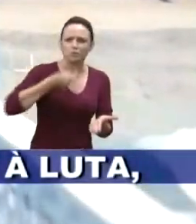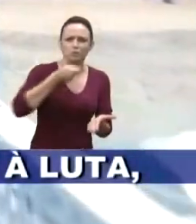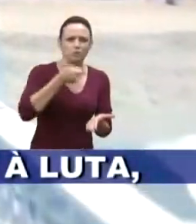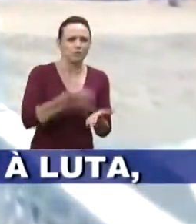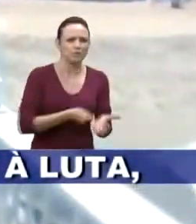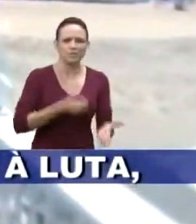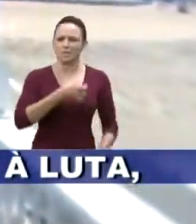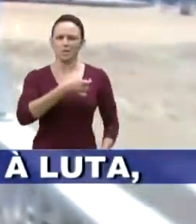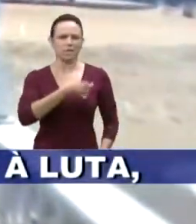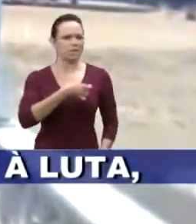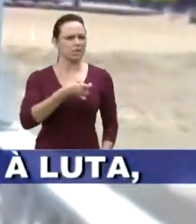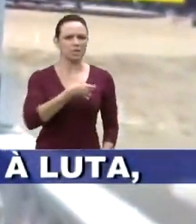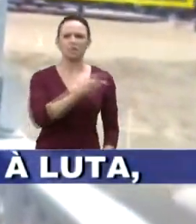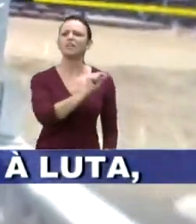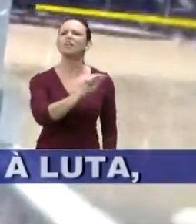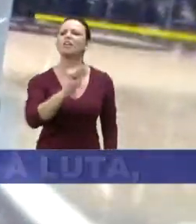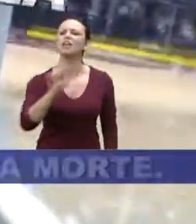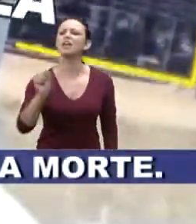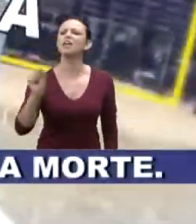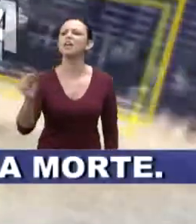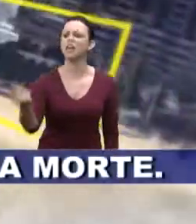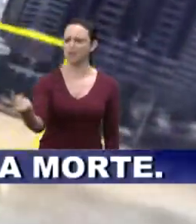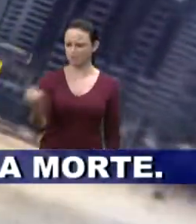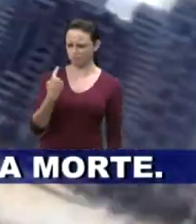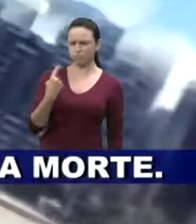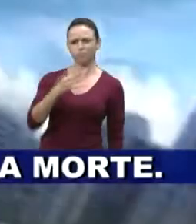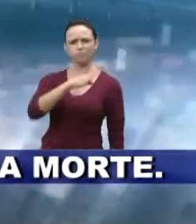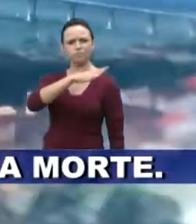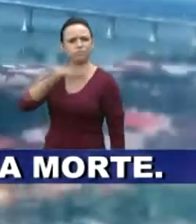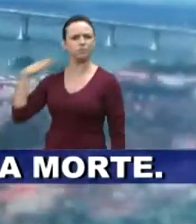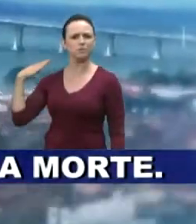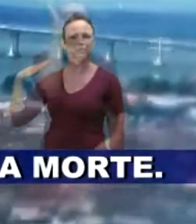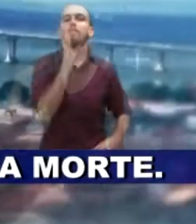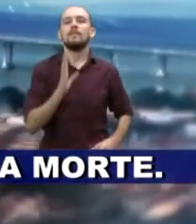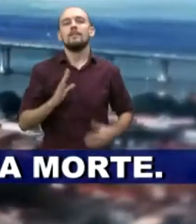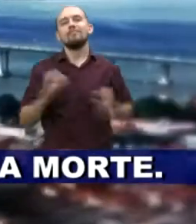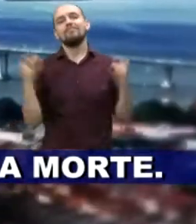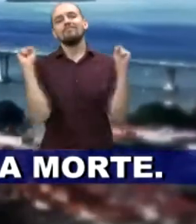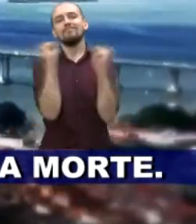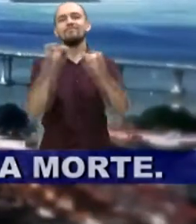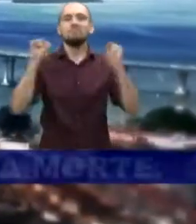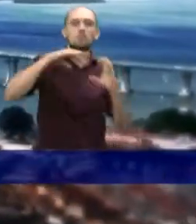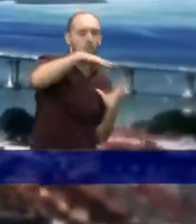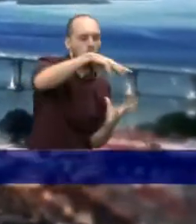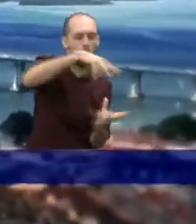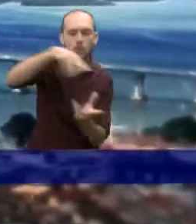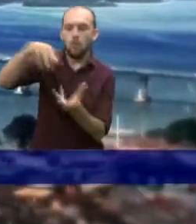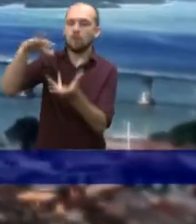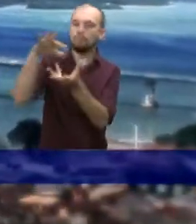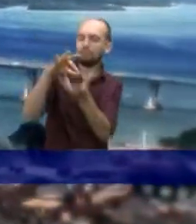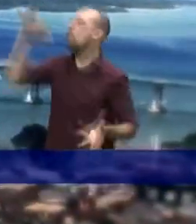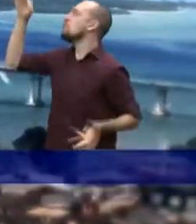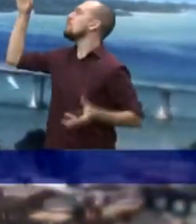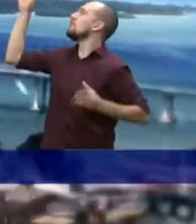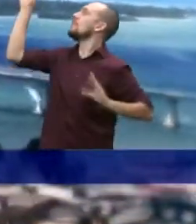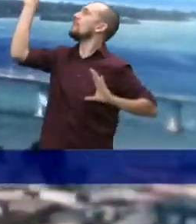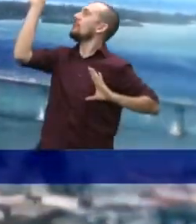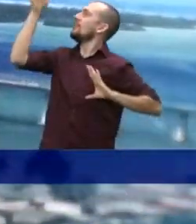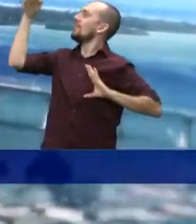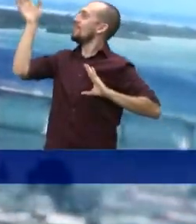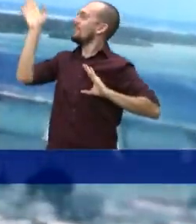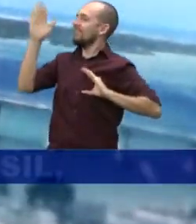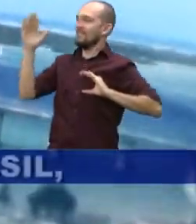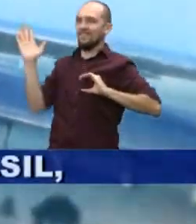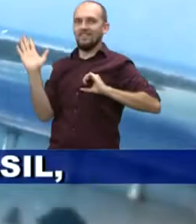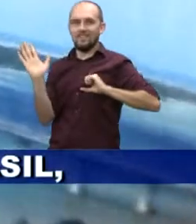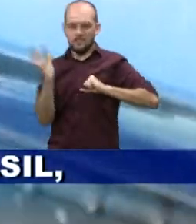não foge a luta. E teme quem te adora contra a morte, terra curada.